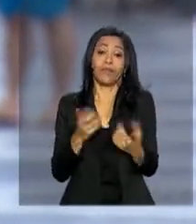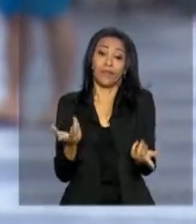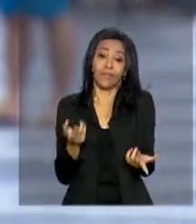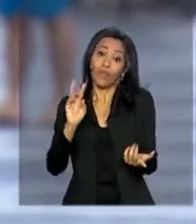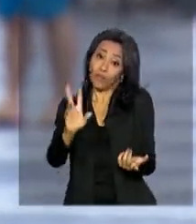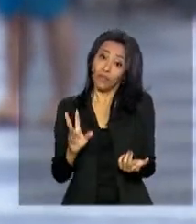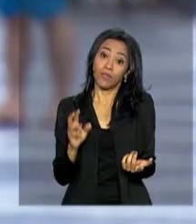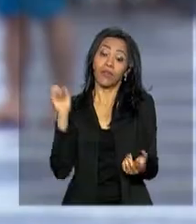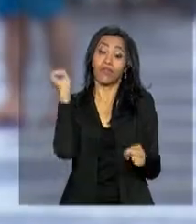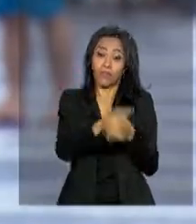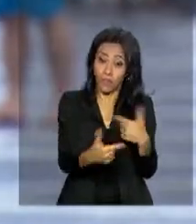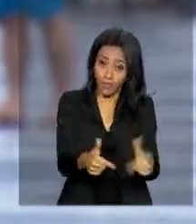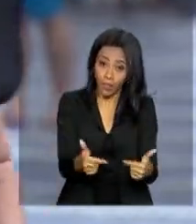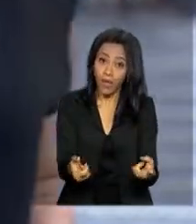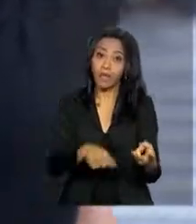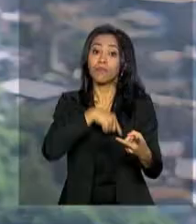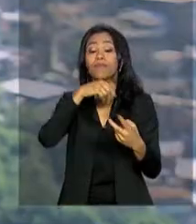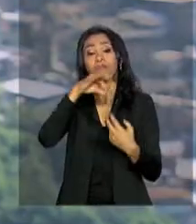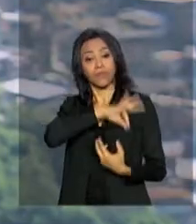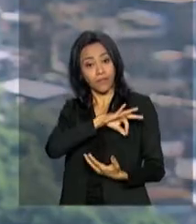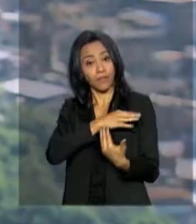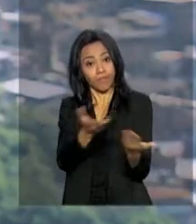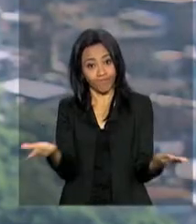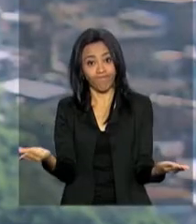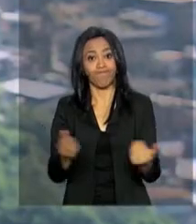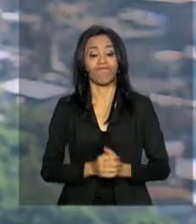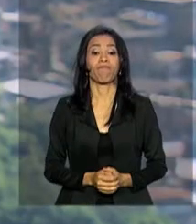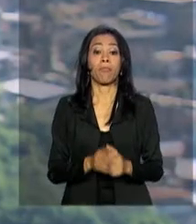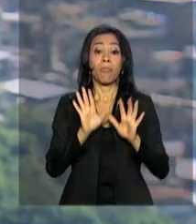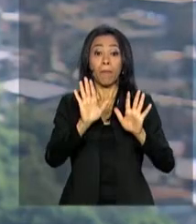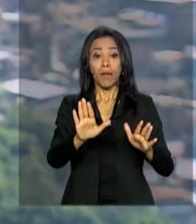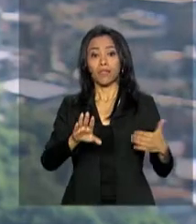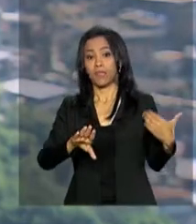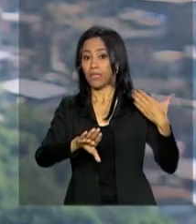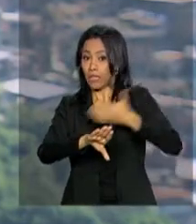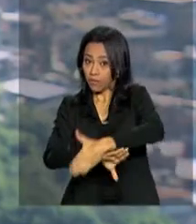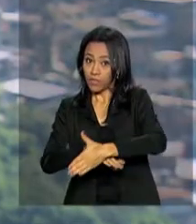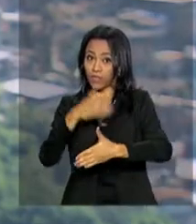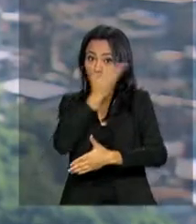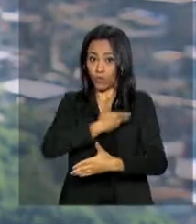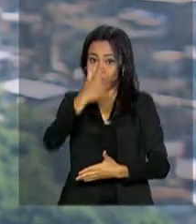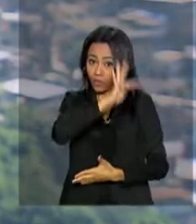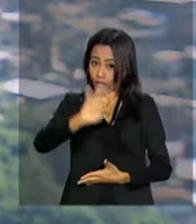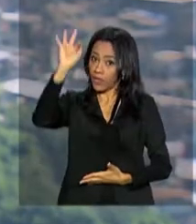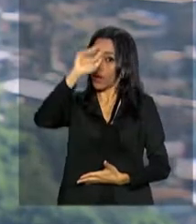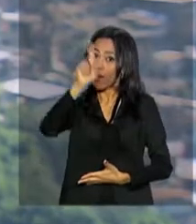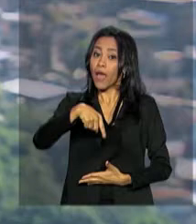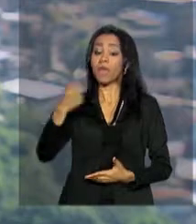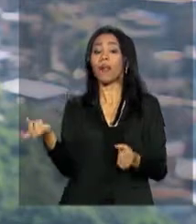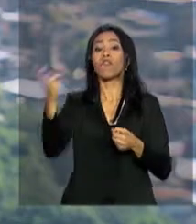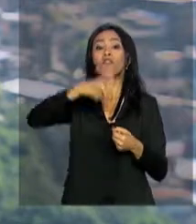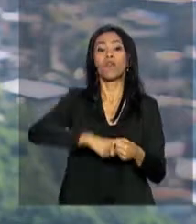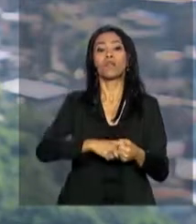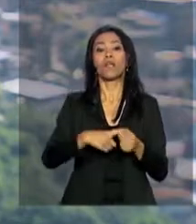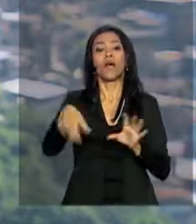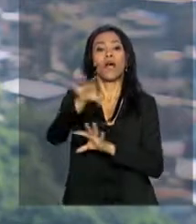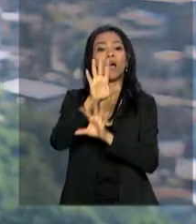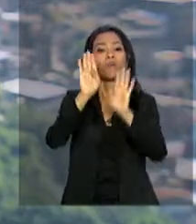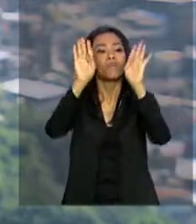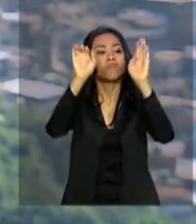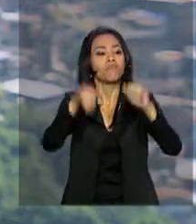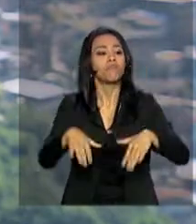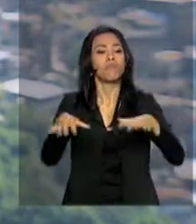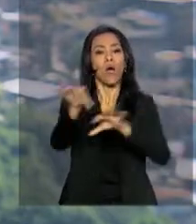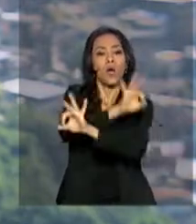para a geração de emprego e de renda. Mas a intervenção aqui foi pensada como forma de trazer normalidade para a vida do Carioca.